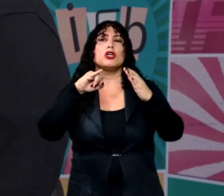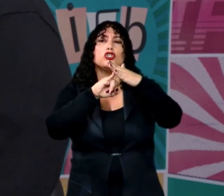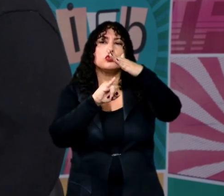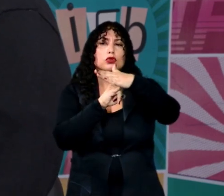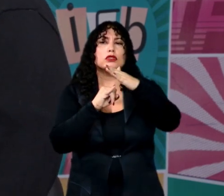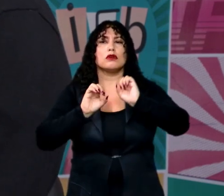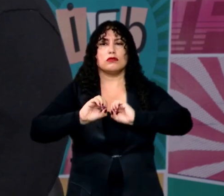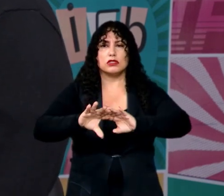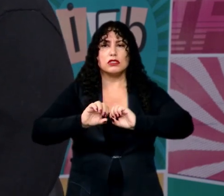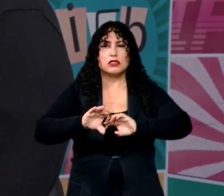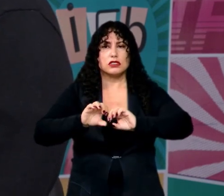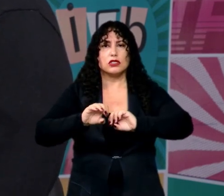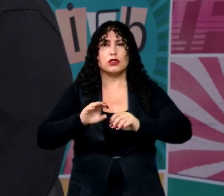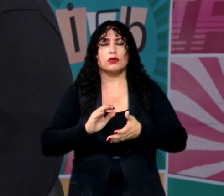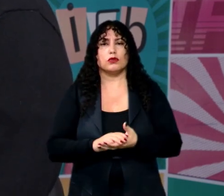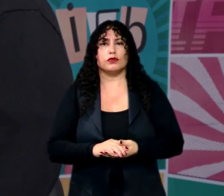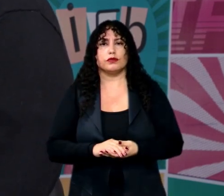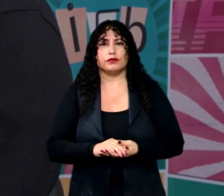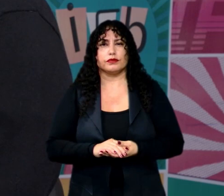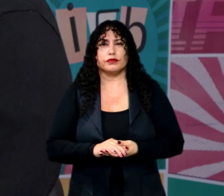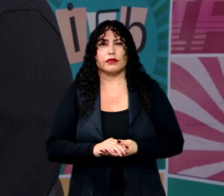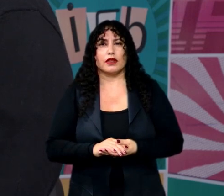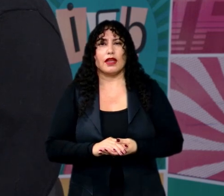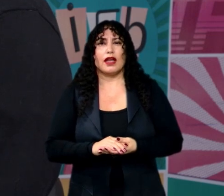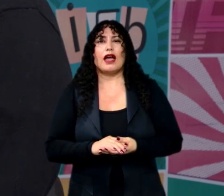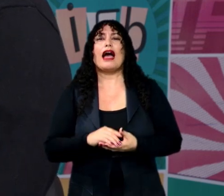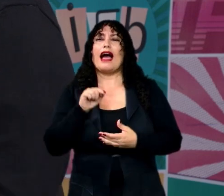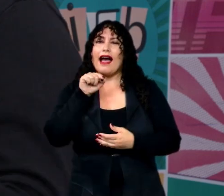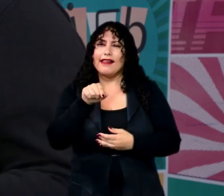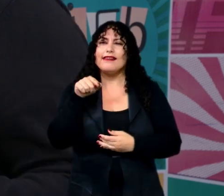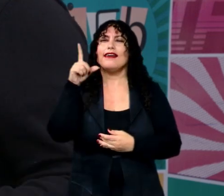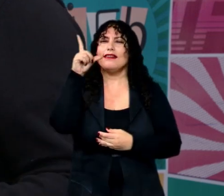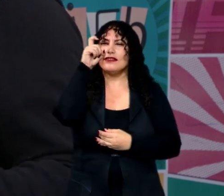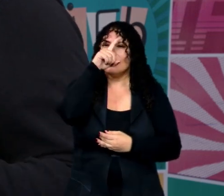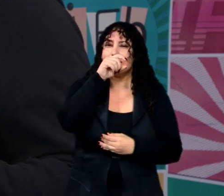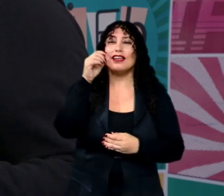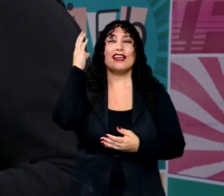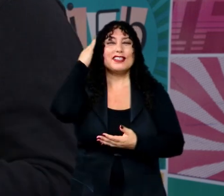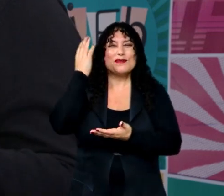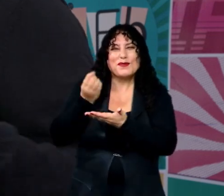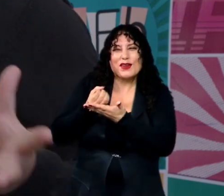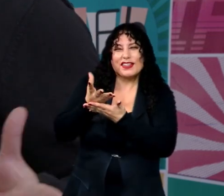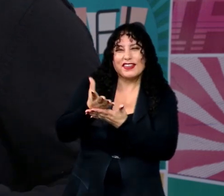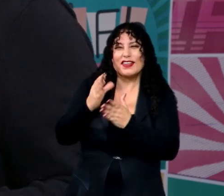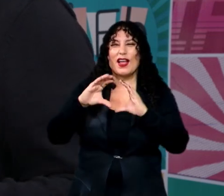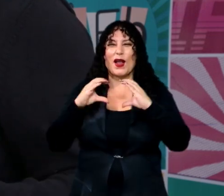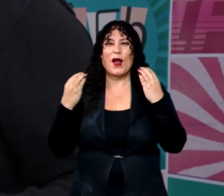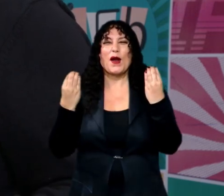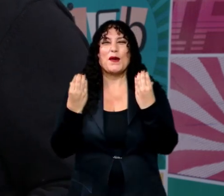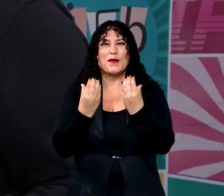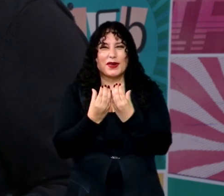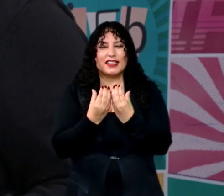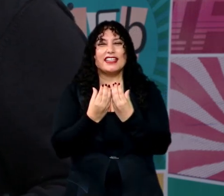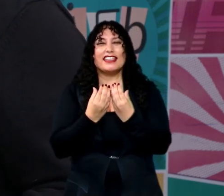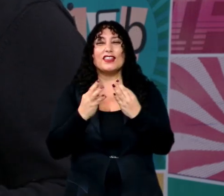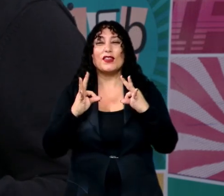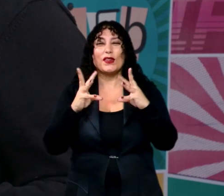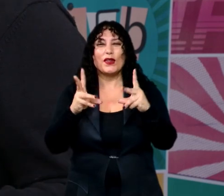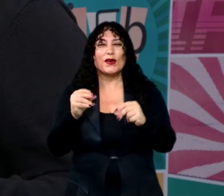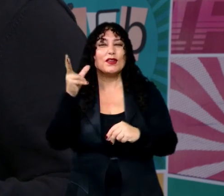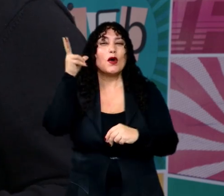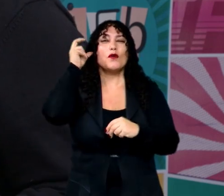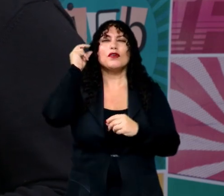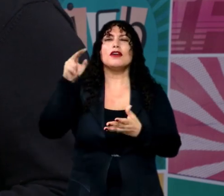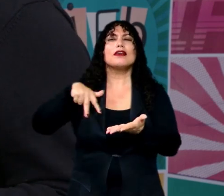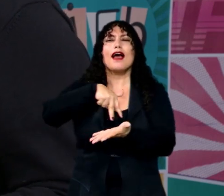ensino. Aham. Até aí é difícil. Então, esse podcast é bom para a nossa comunidade até interna ouvir. Sim. O que a